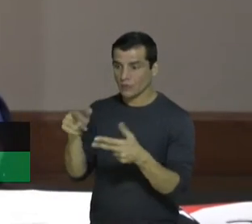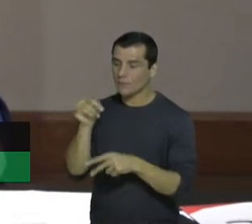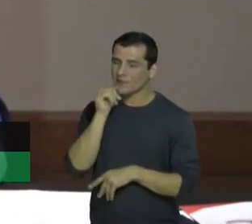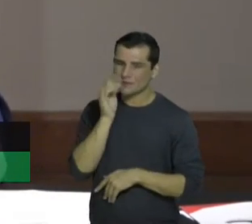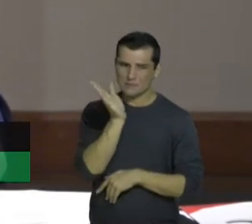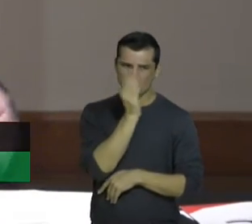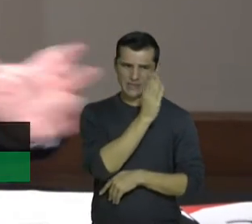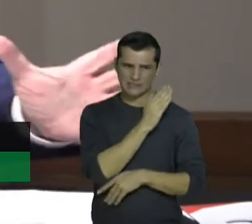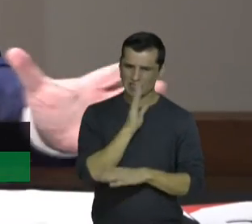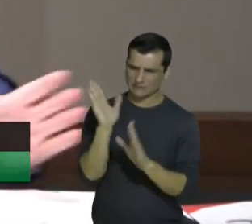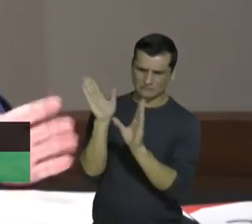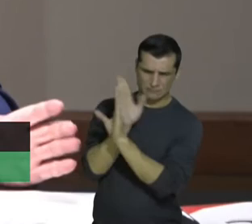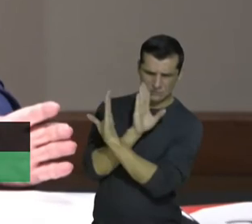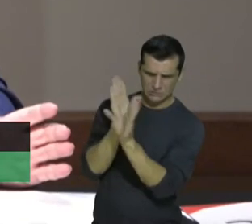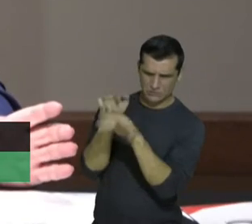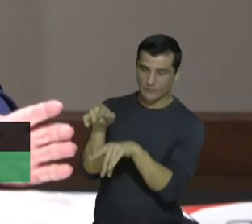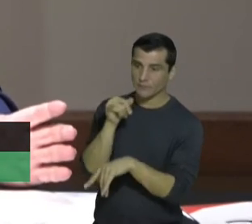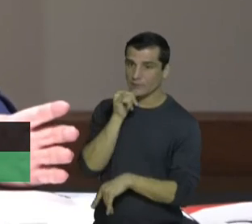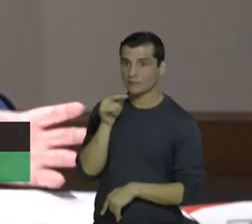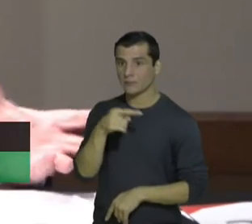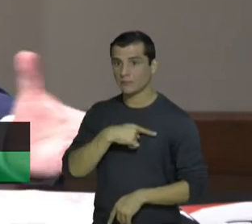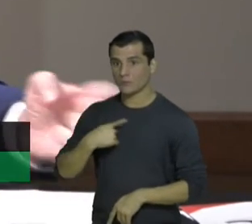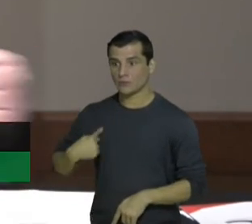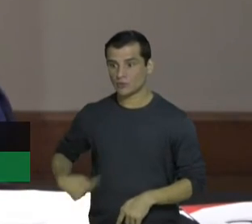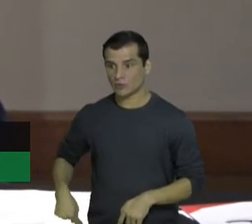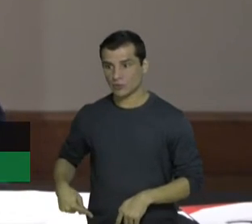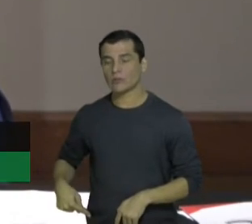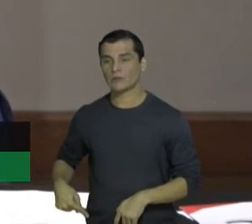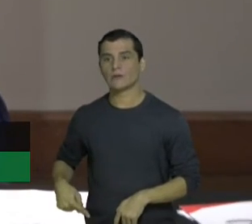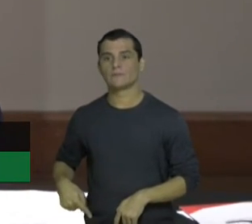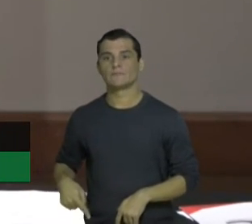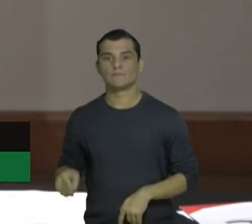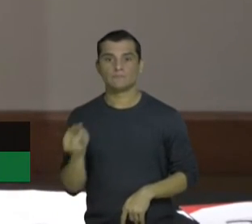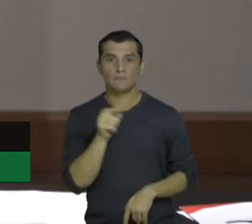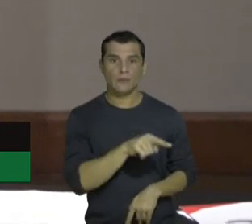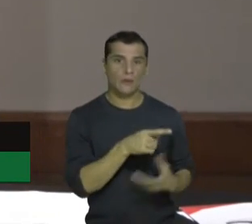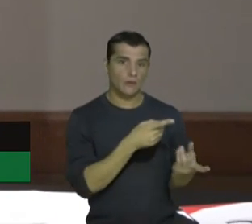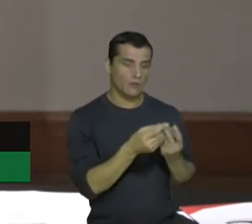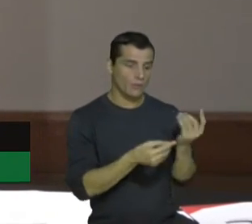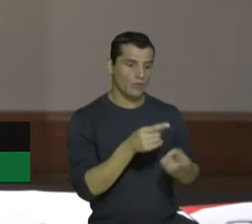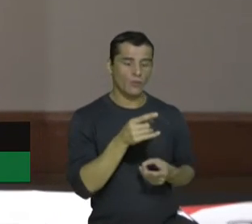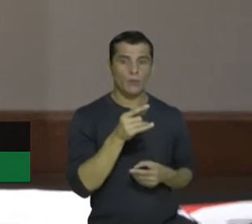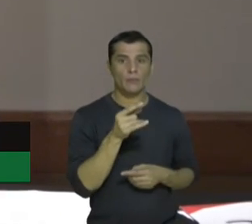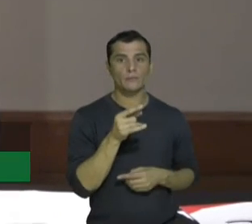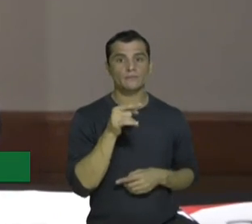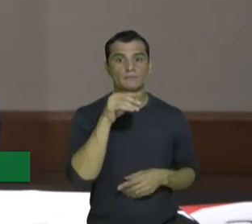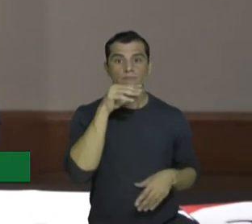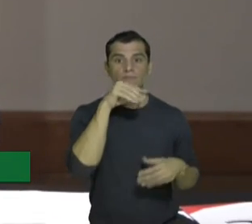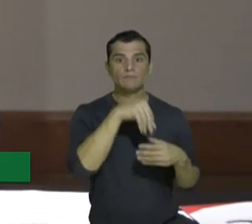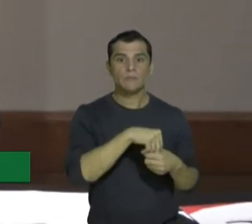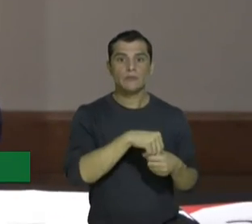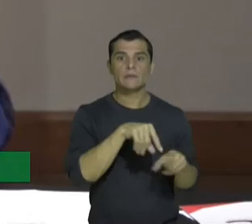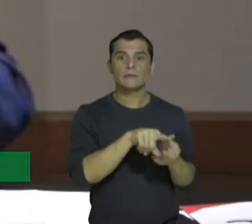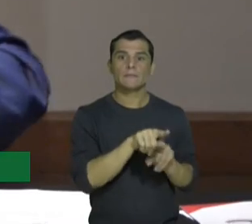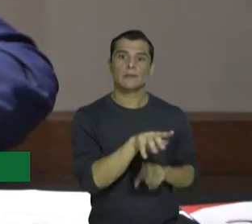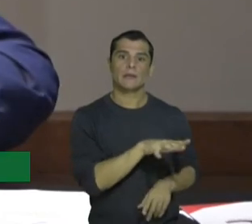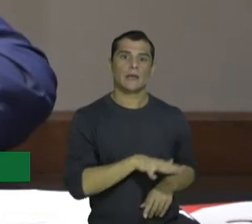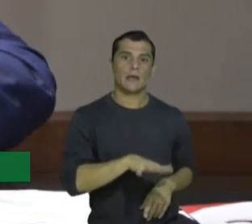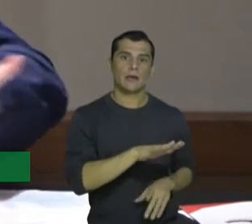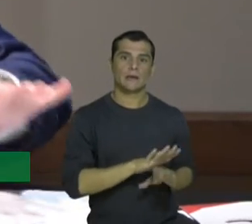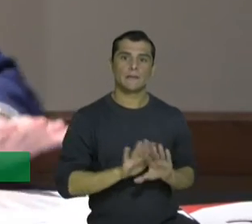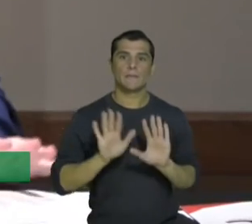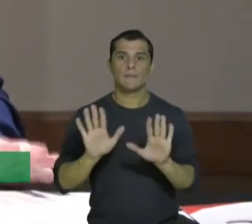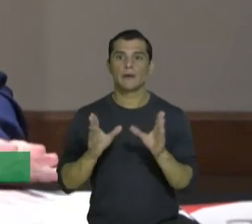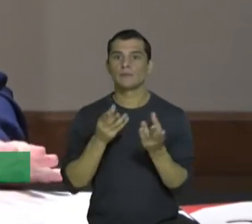produção na ch né você quer trazer isso de volta para dentro de casa mas por outro lado você